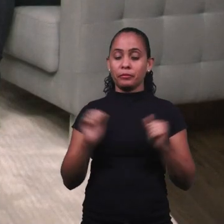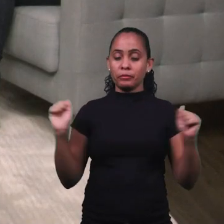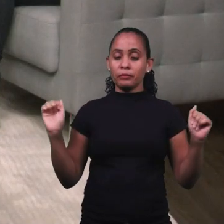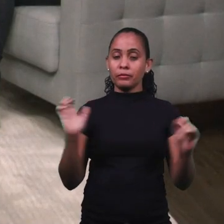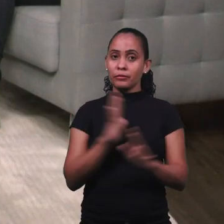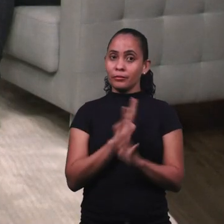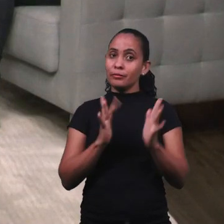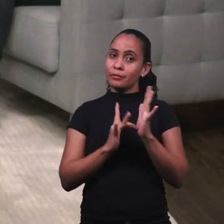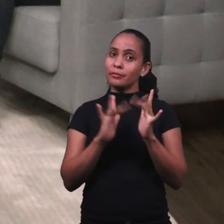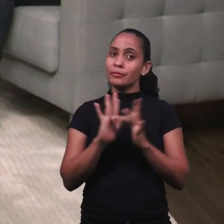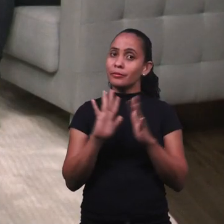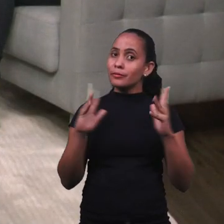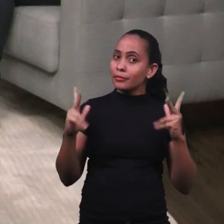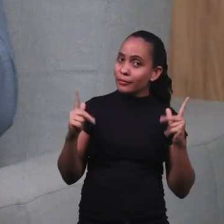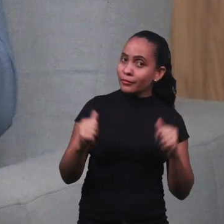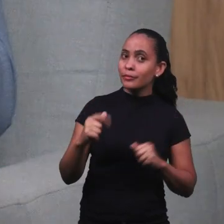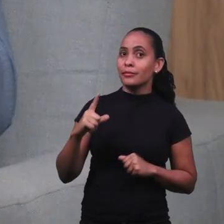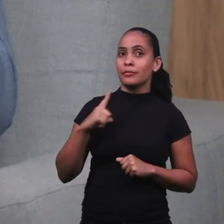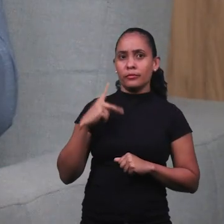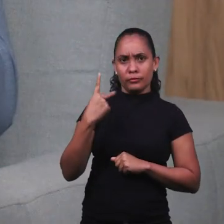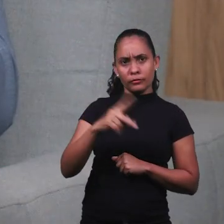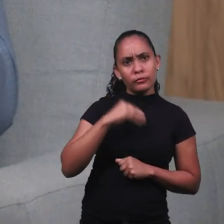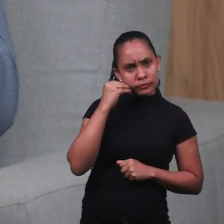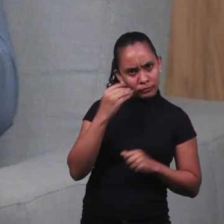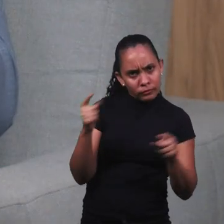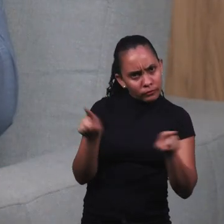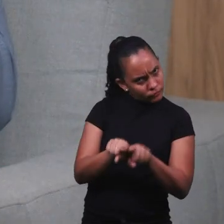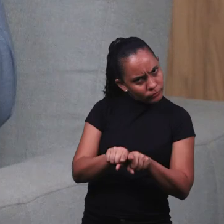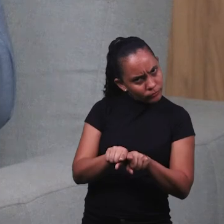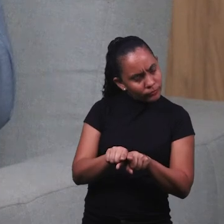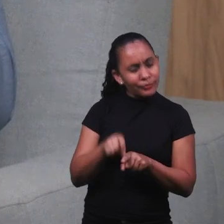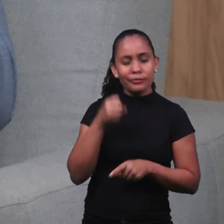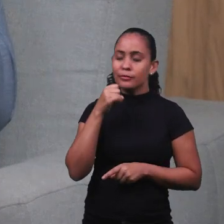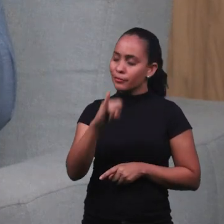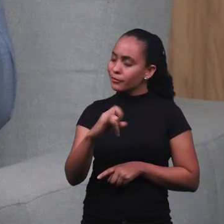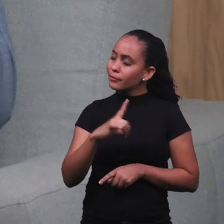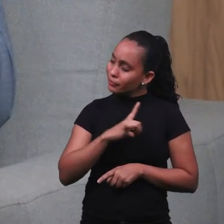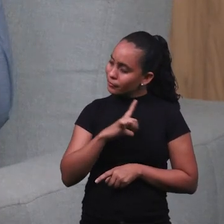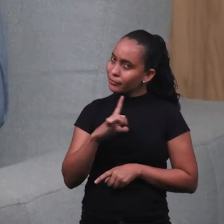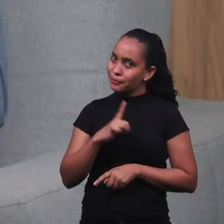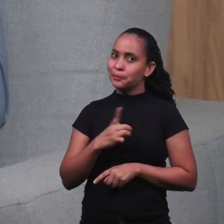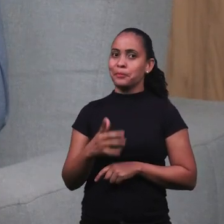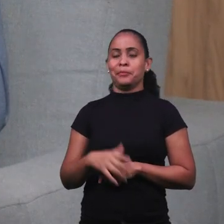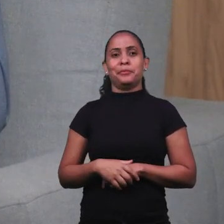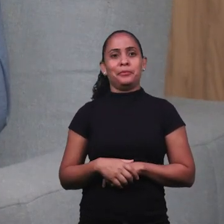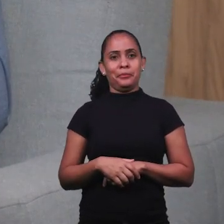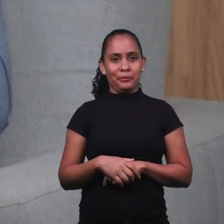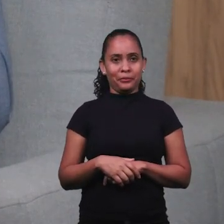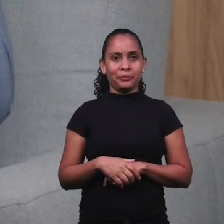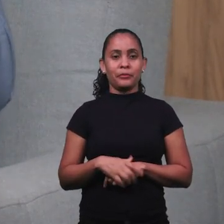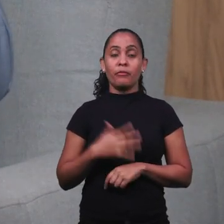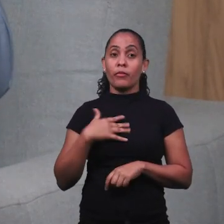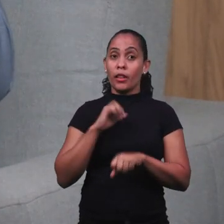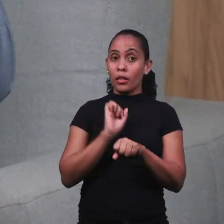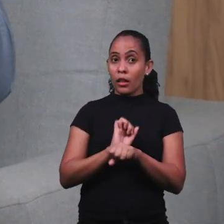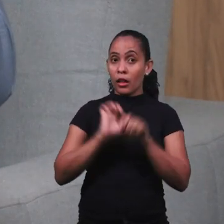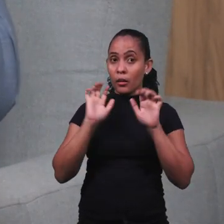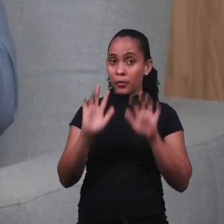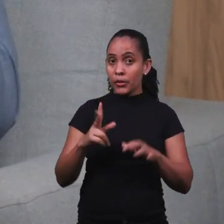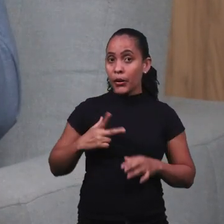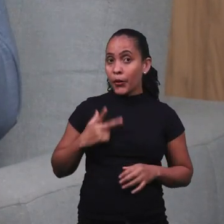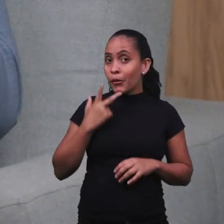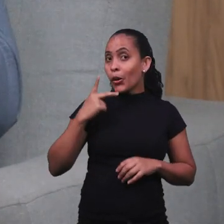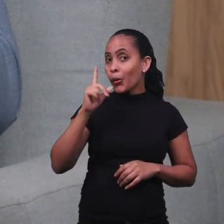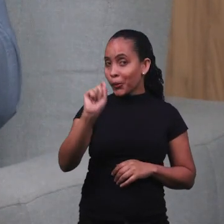que maravilha! Essa tem sido a sua experiência também? Se tem, então eu já quero fazer uma pausa aqui no programa e falar contigo